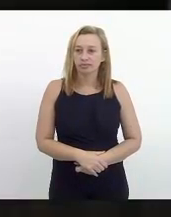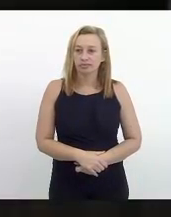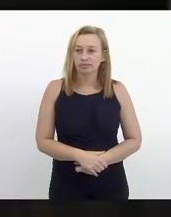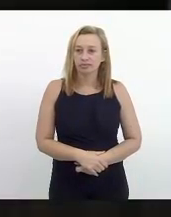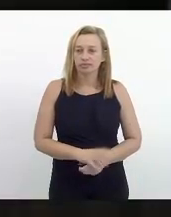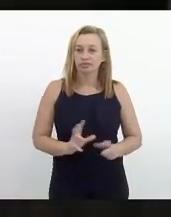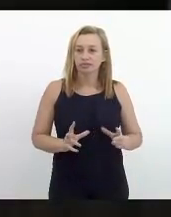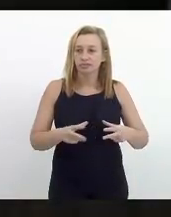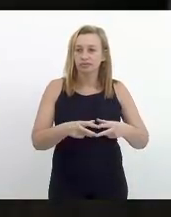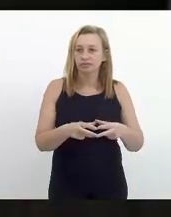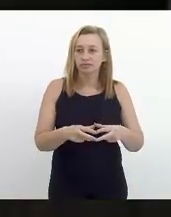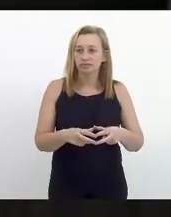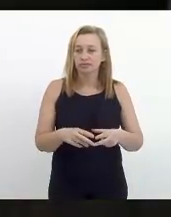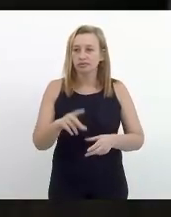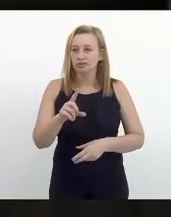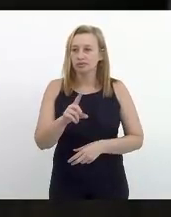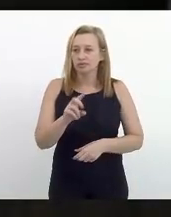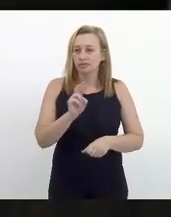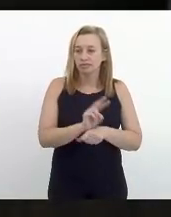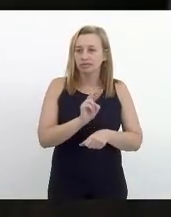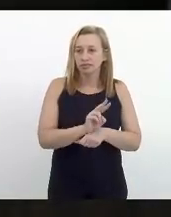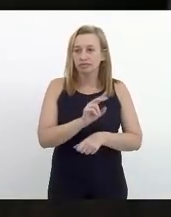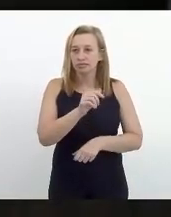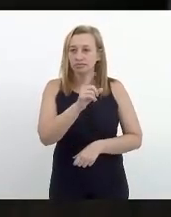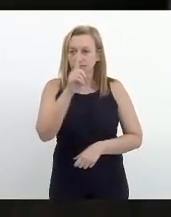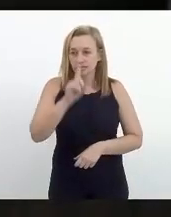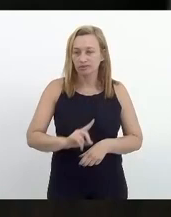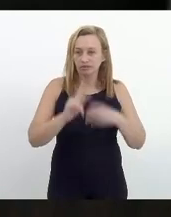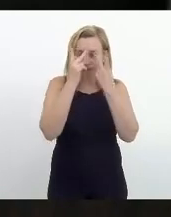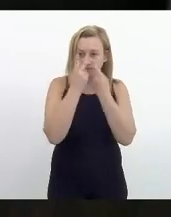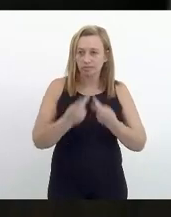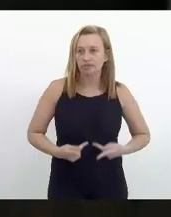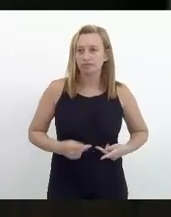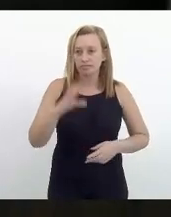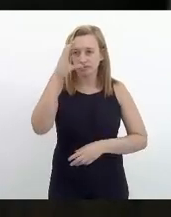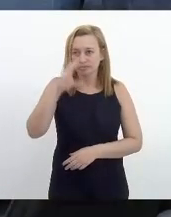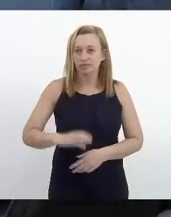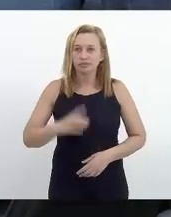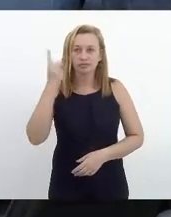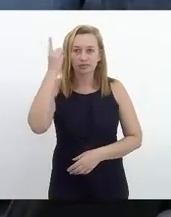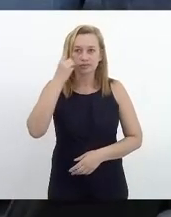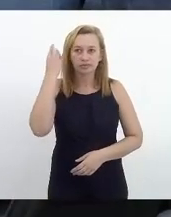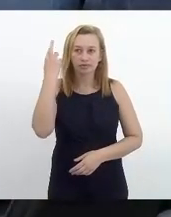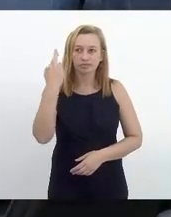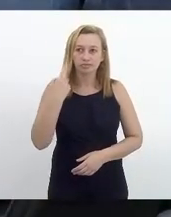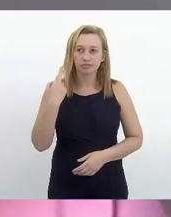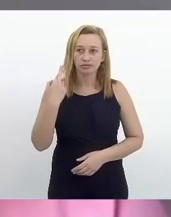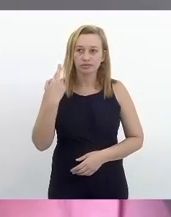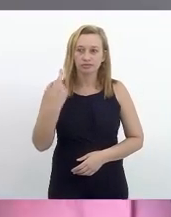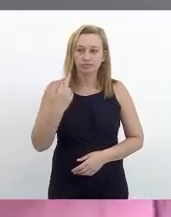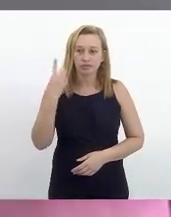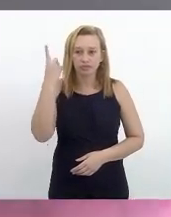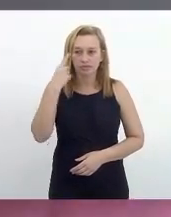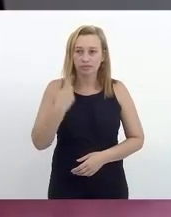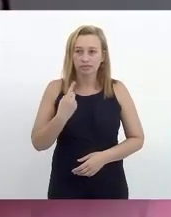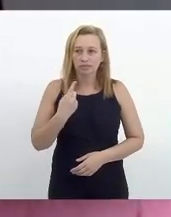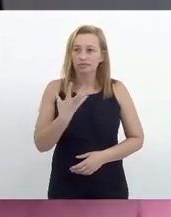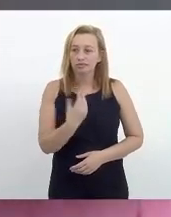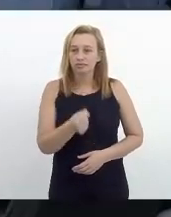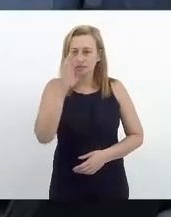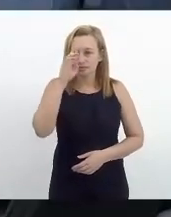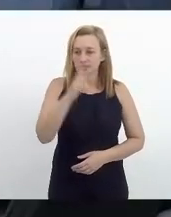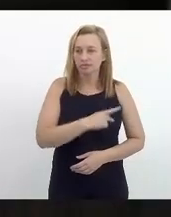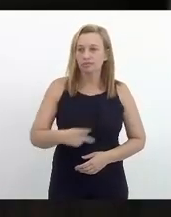Pela Comissão de Defesa dos Direitos Humanos e Cidadania, deputada Dani Monteiro. Parecer favorável, presidente.